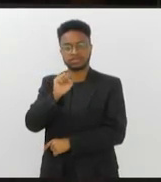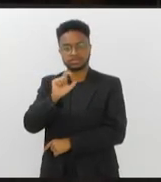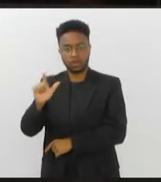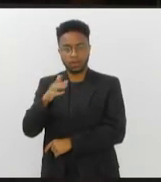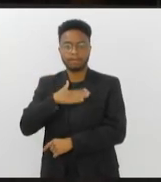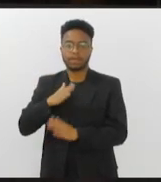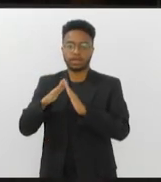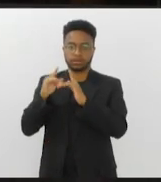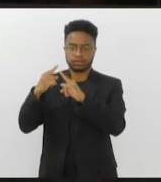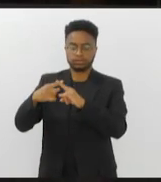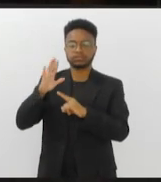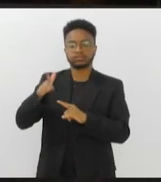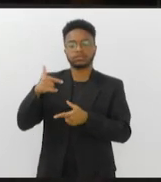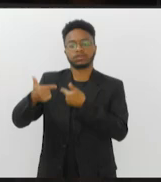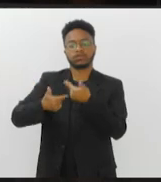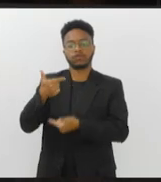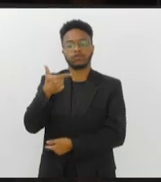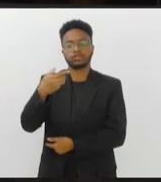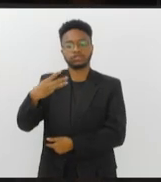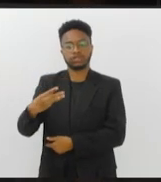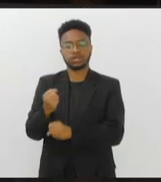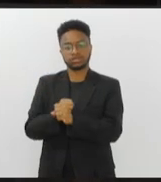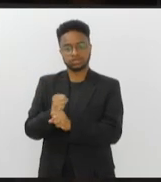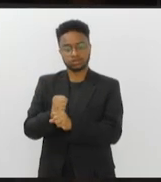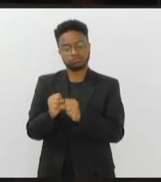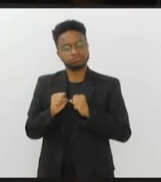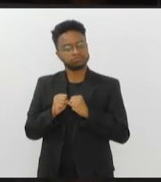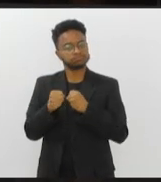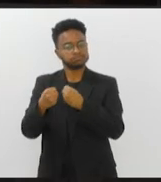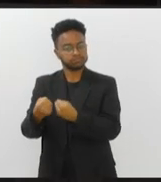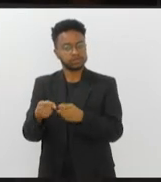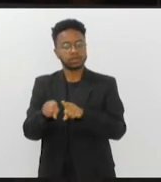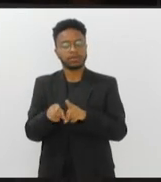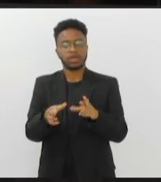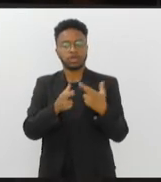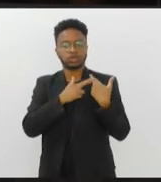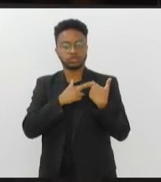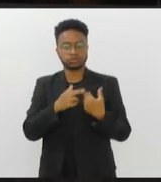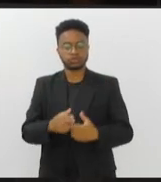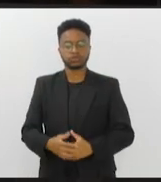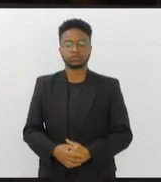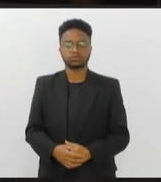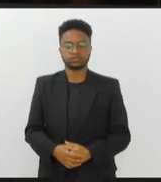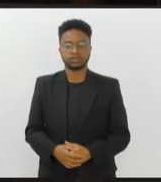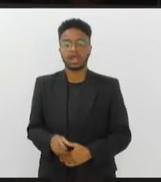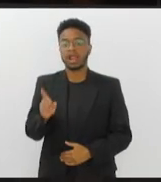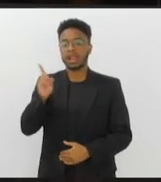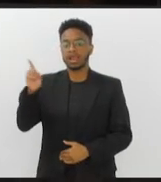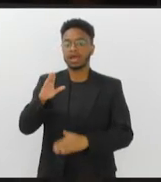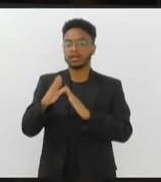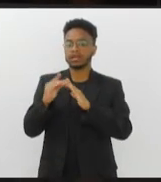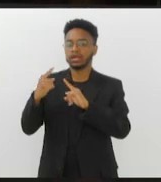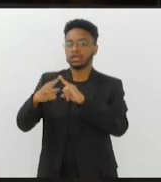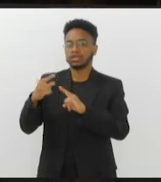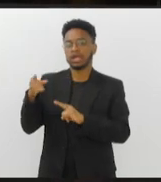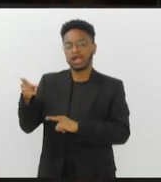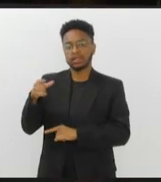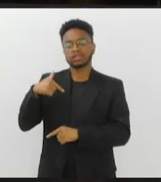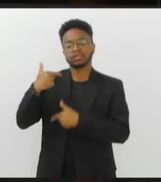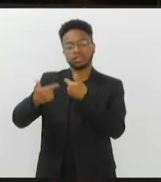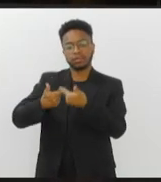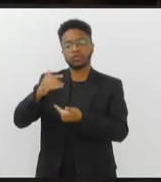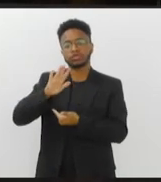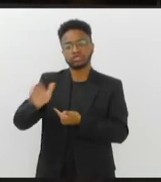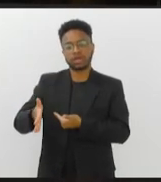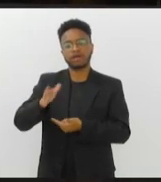que exerce há 23 anos, com grande dedicação e responsabilidade. Na igreja, Cláudia já desempenhou diversos outros cargos,